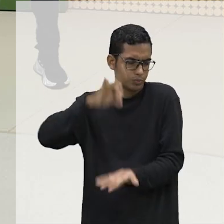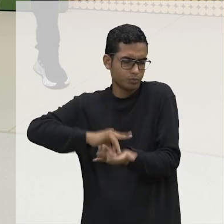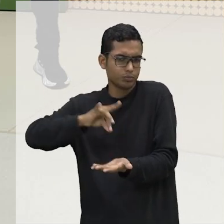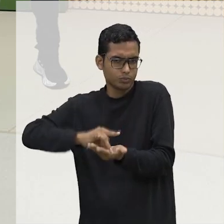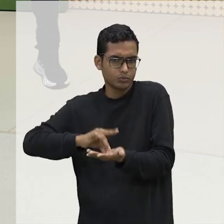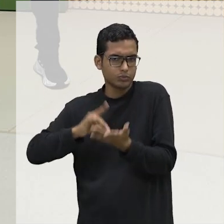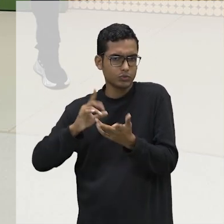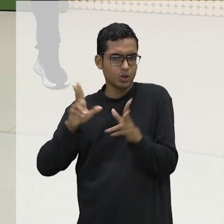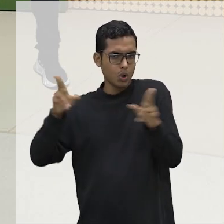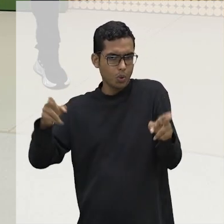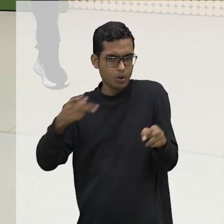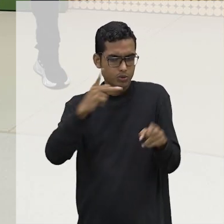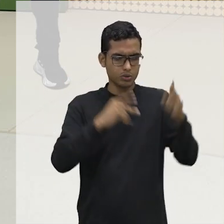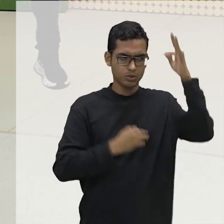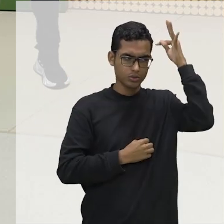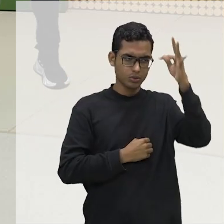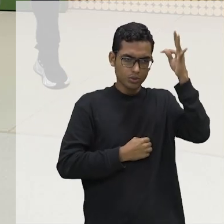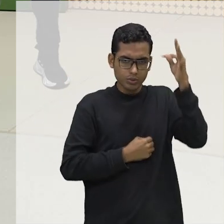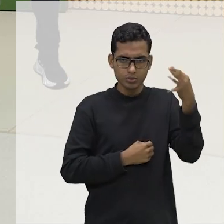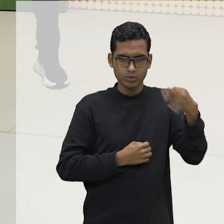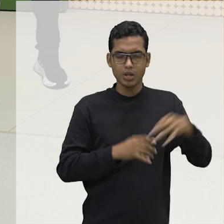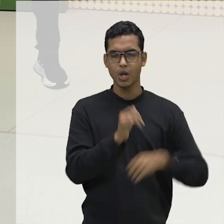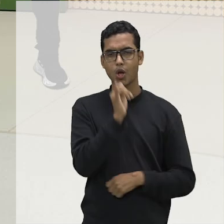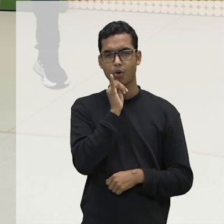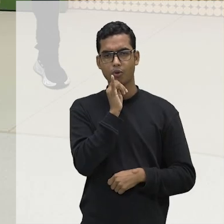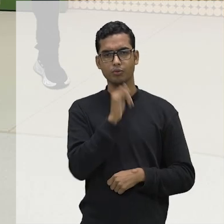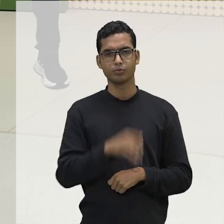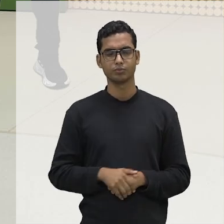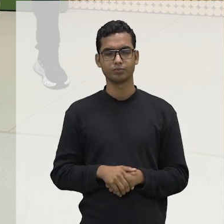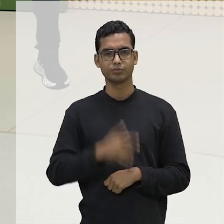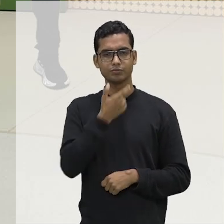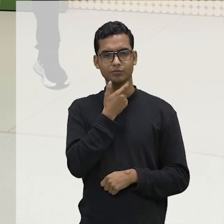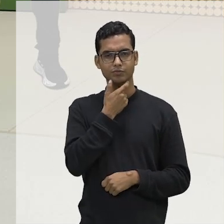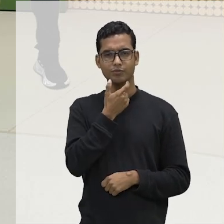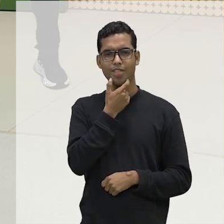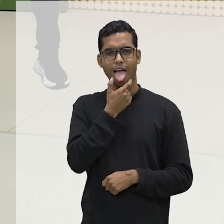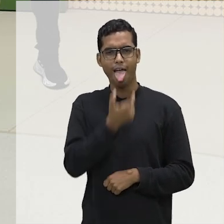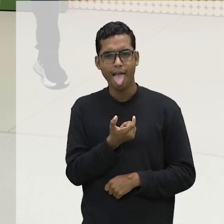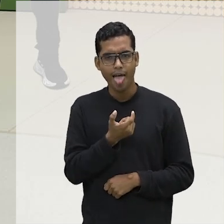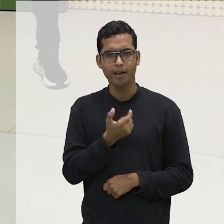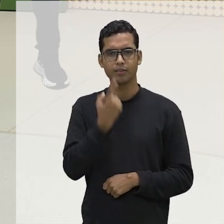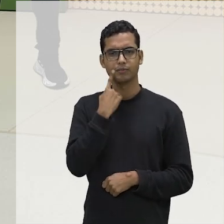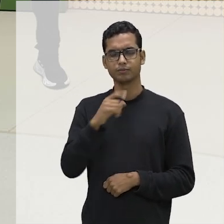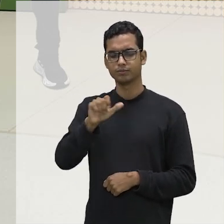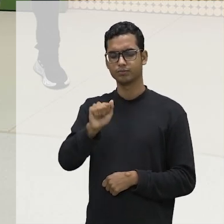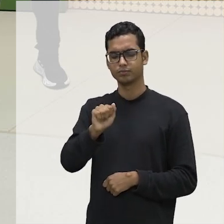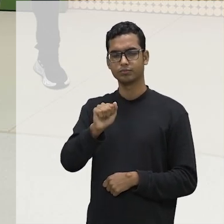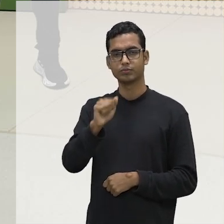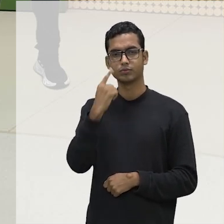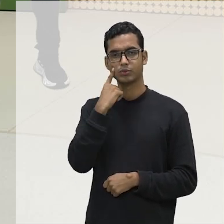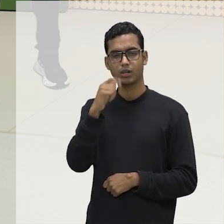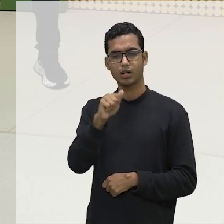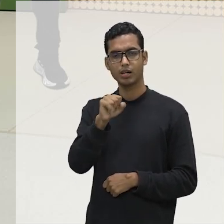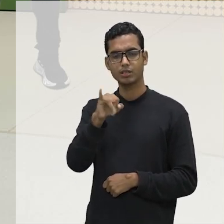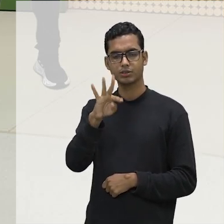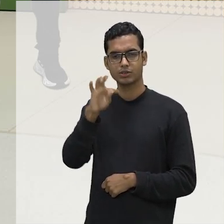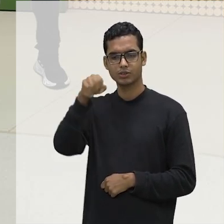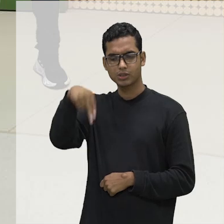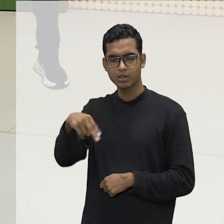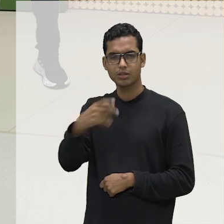sua teoria previu. Quer ver um exemplo? Einstein, quando ele propôs lá a teoria da relatividade